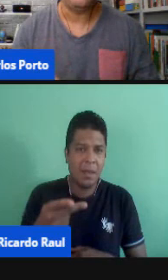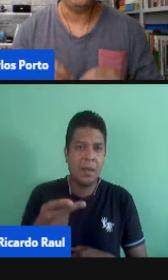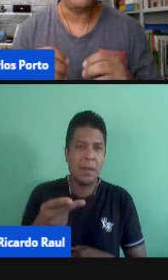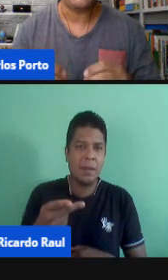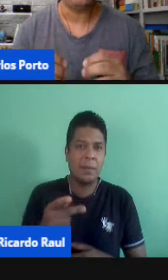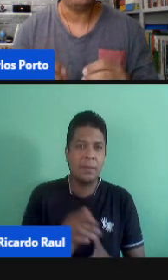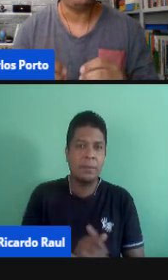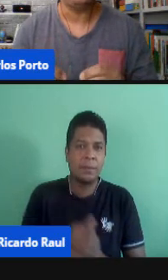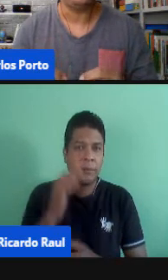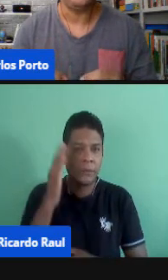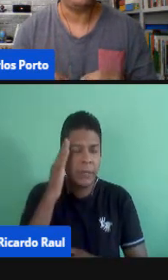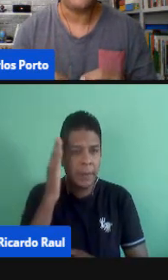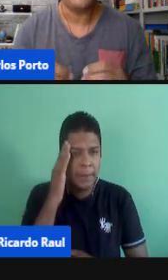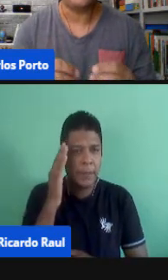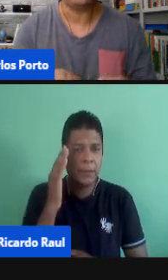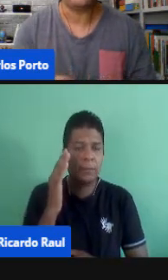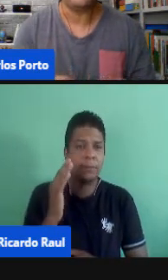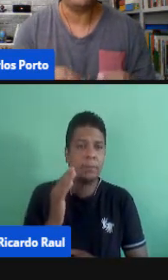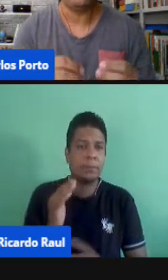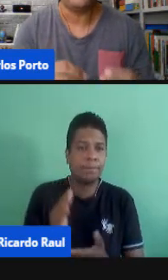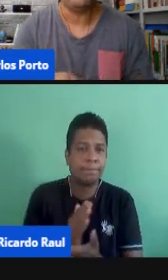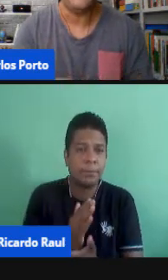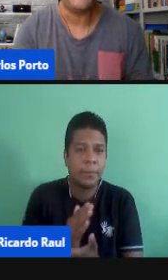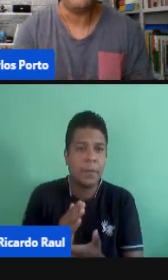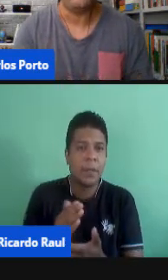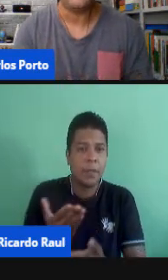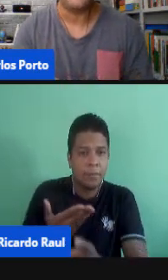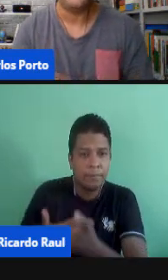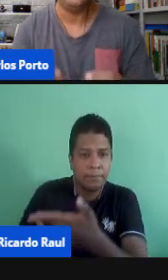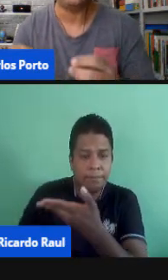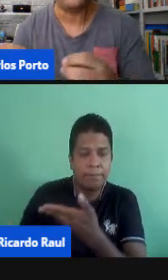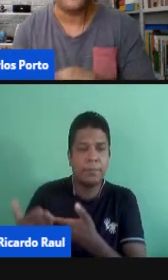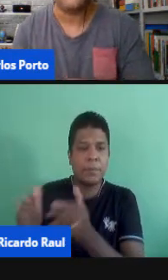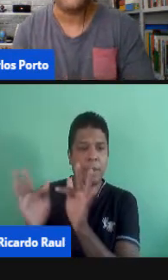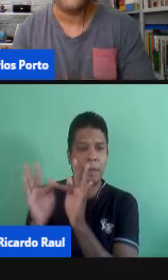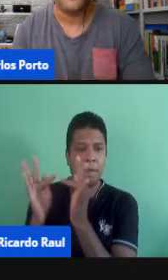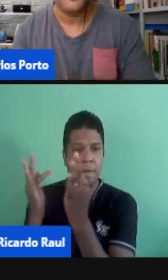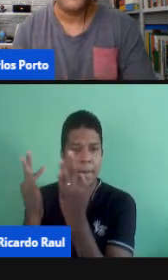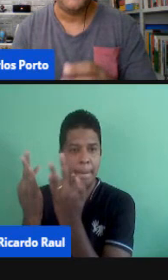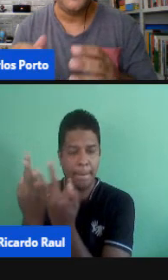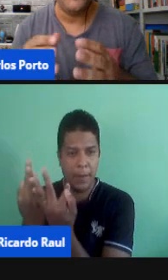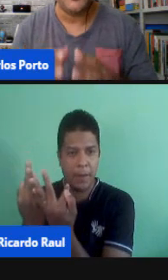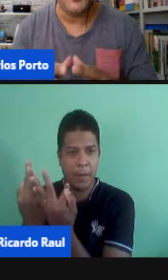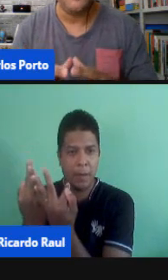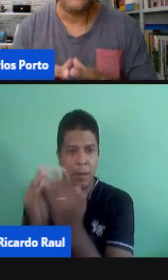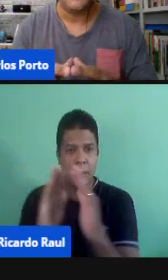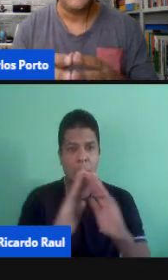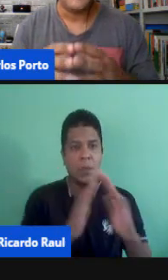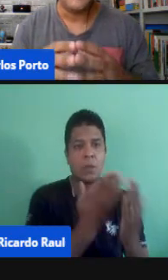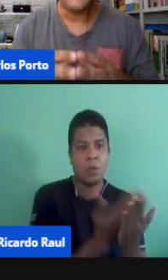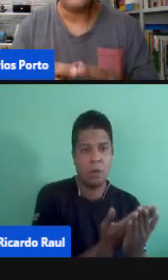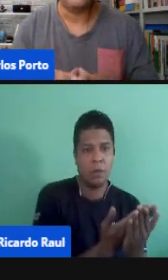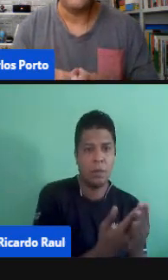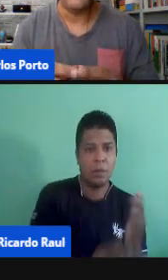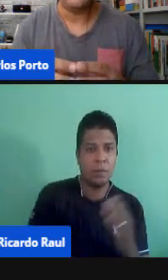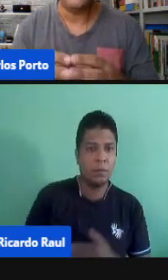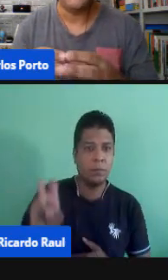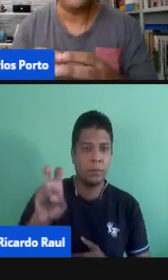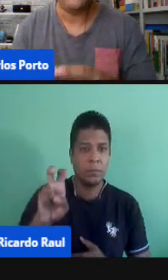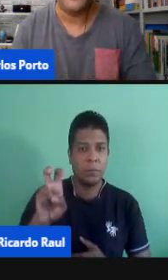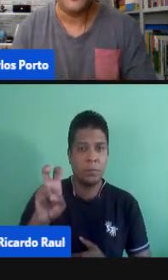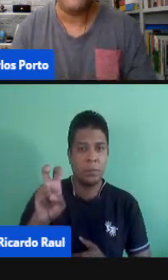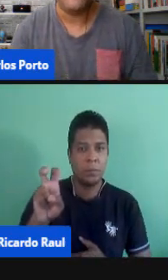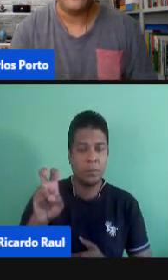estreitarmos o máximo possível a relação entre família e escola. E o quinto, a relação